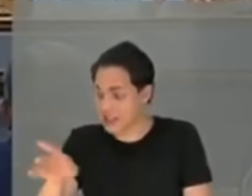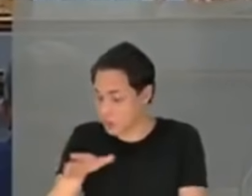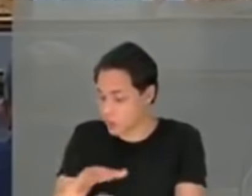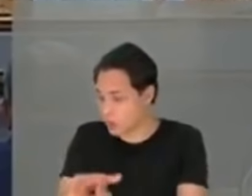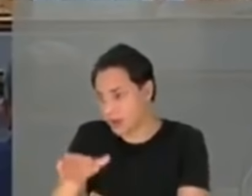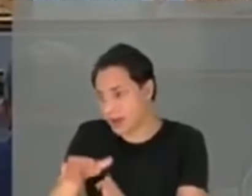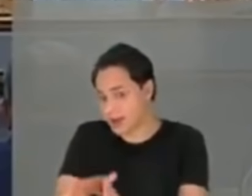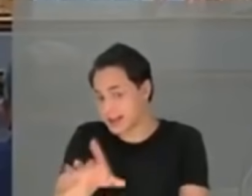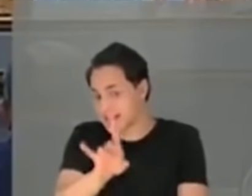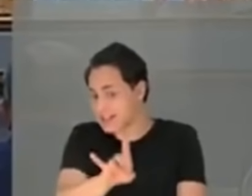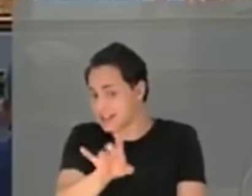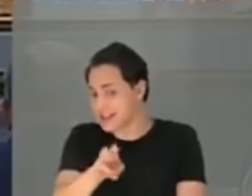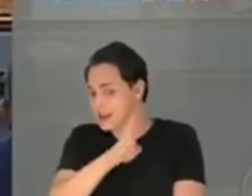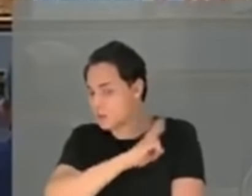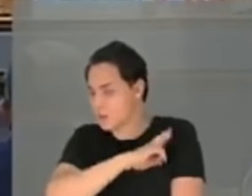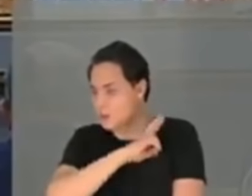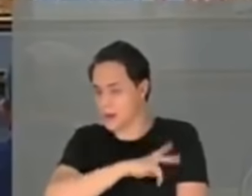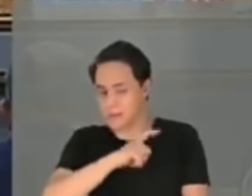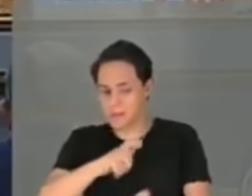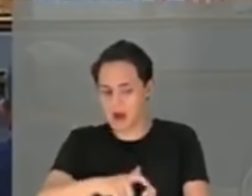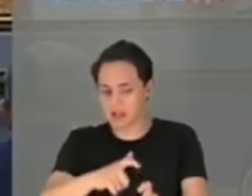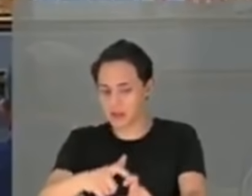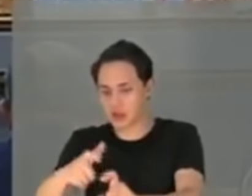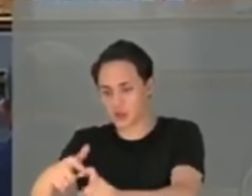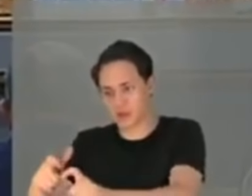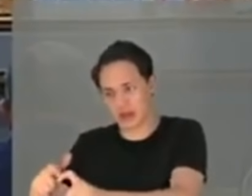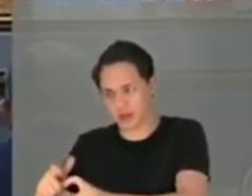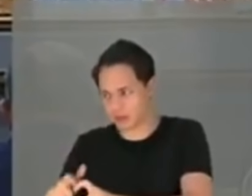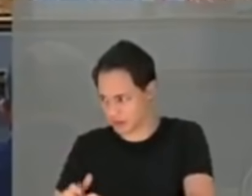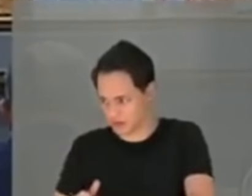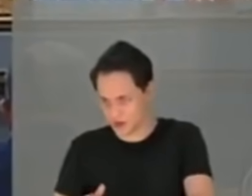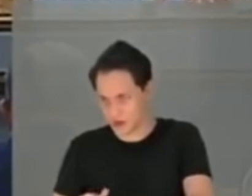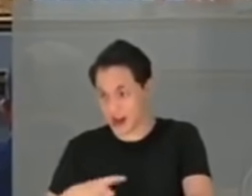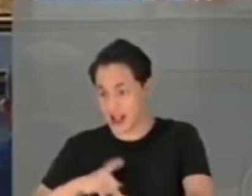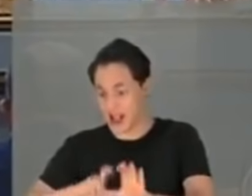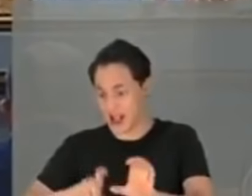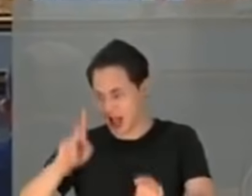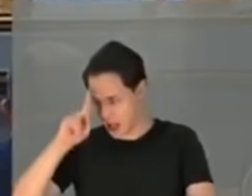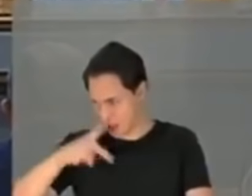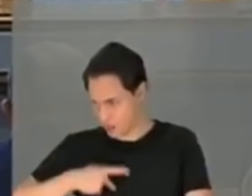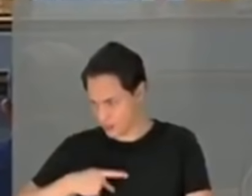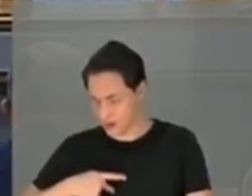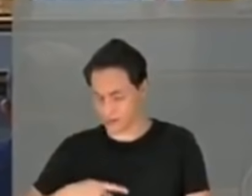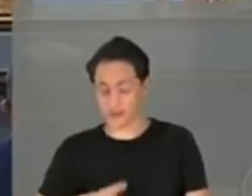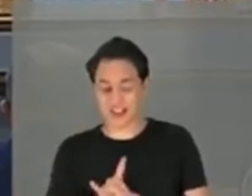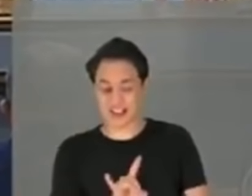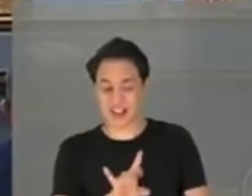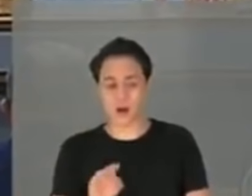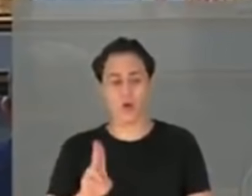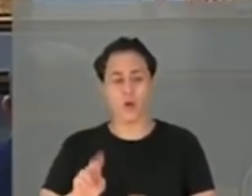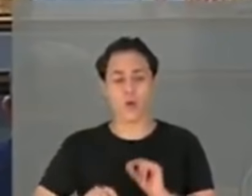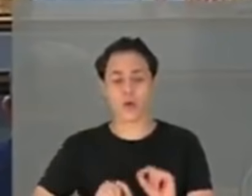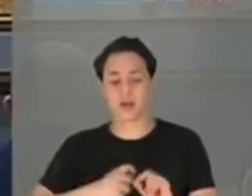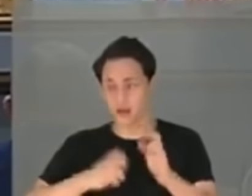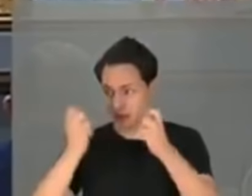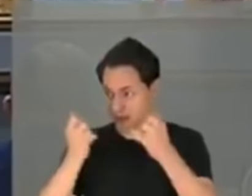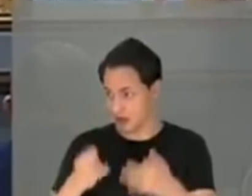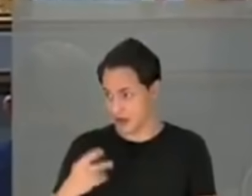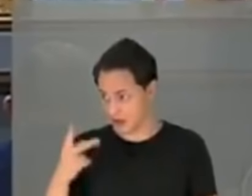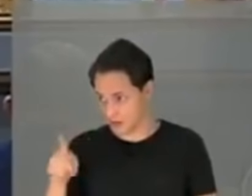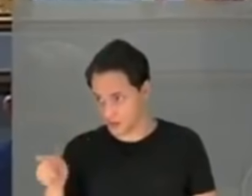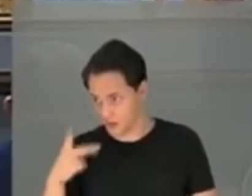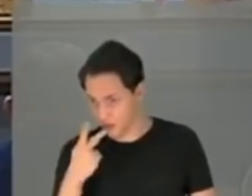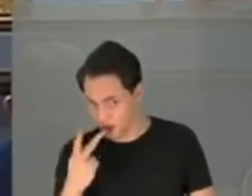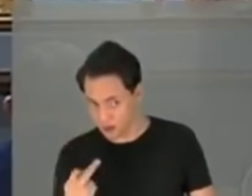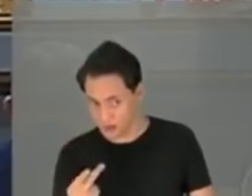foi feita pelo médico em conversa com seus pacientes. Em casos específicos, como o citado pelo ilustre senador,